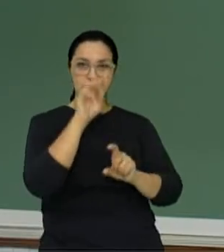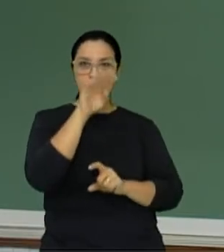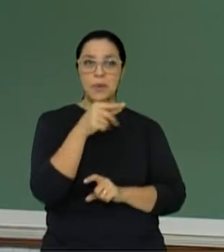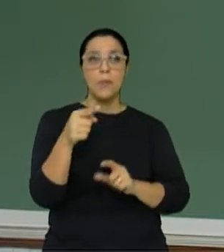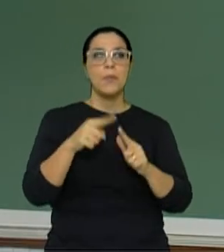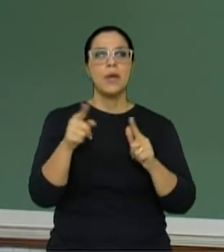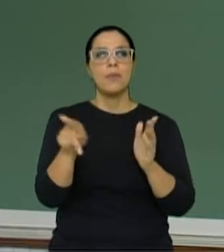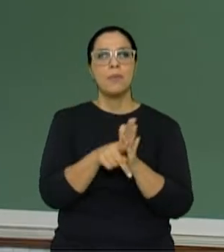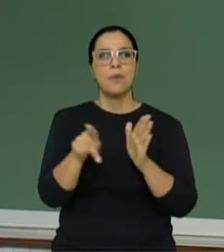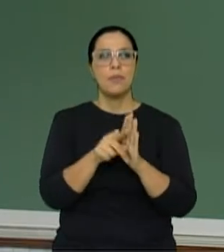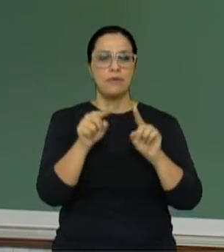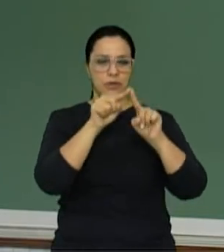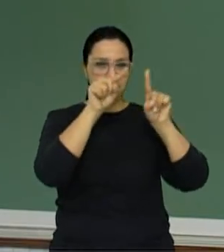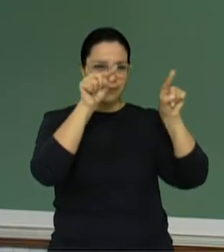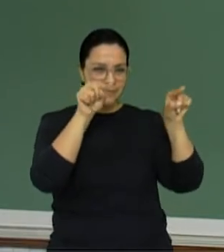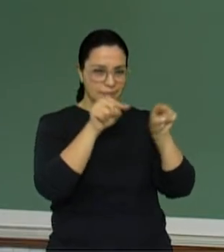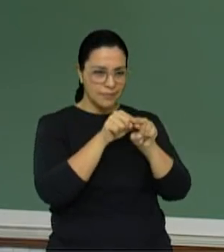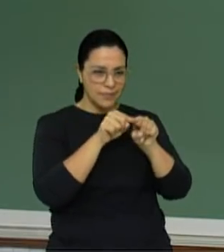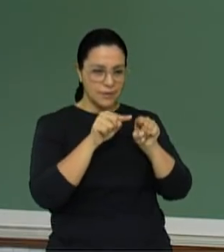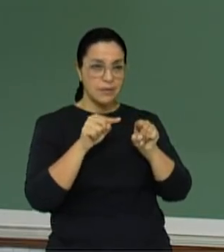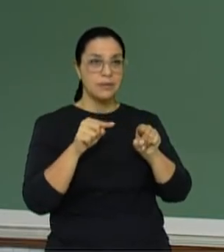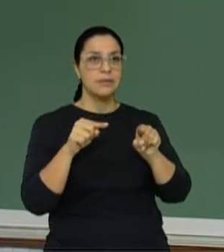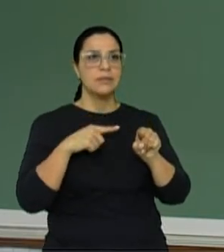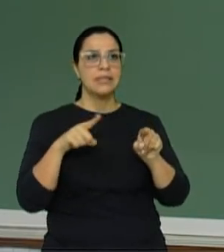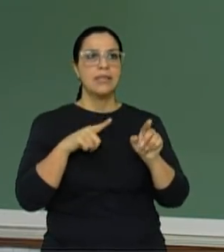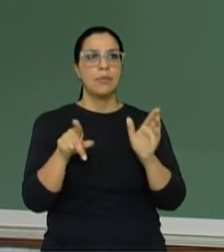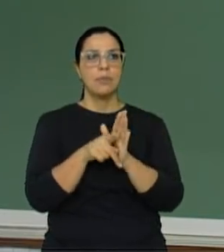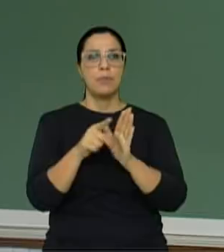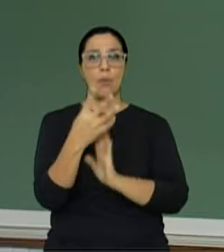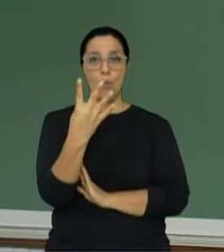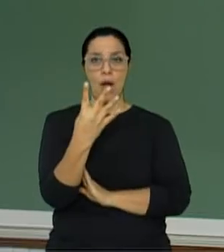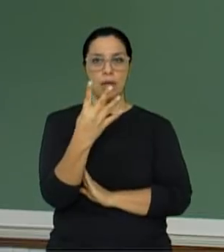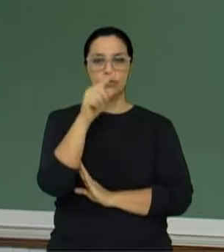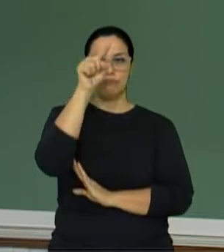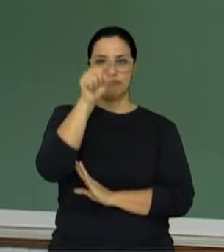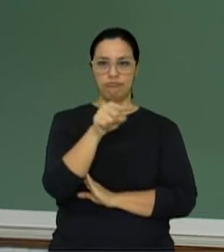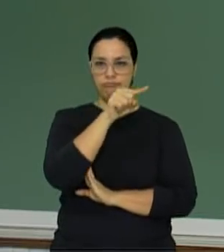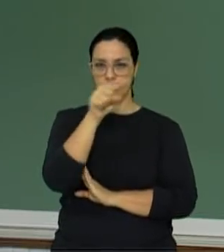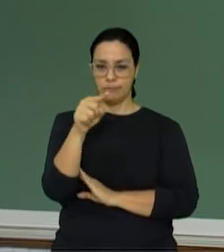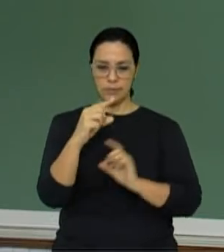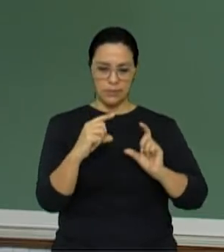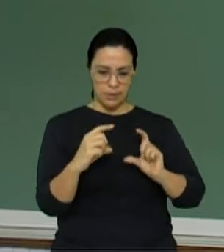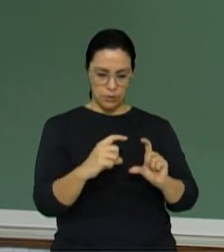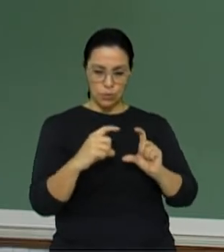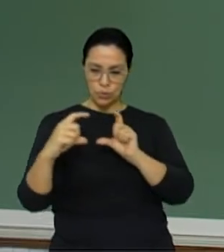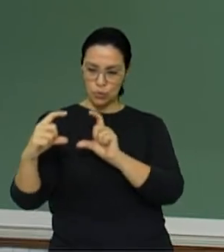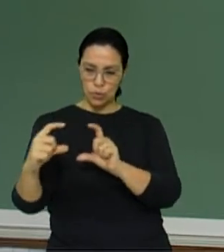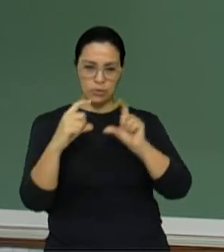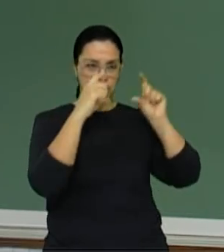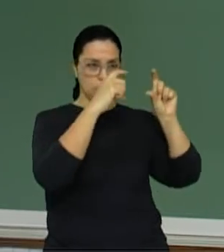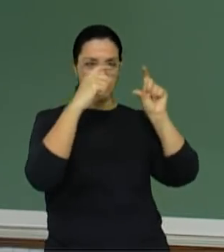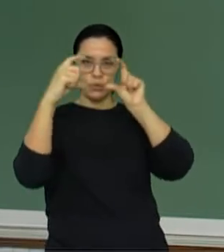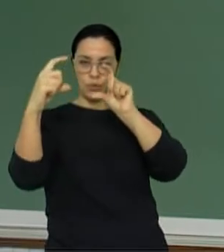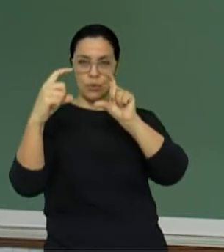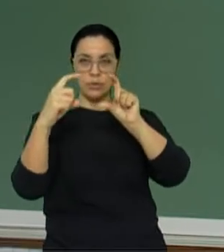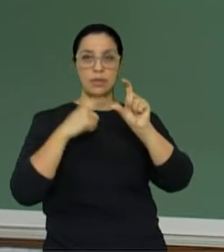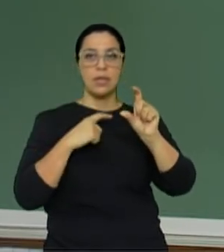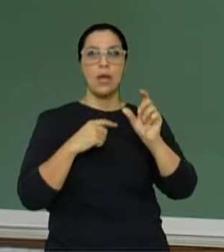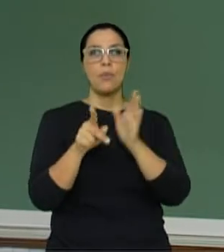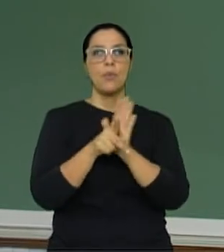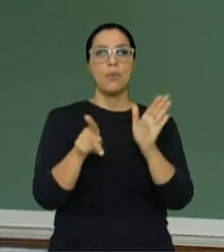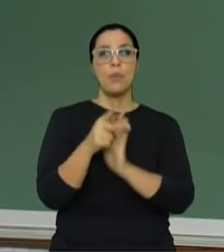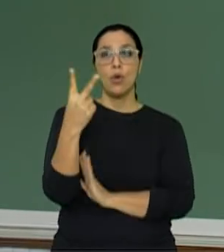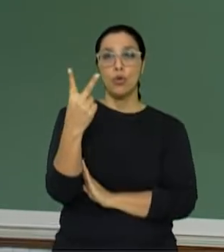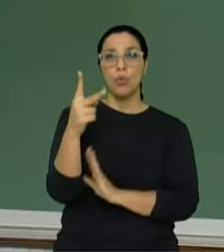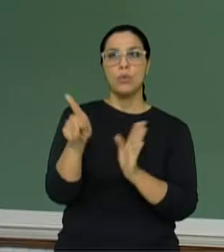quê? Porque aqui eu consigo ver que aqui eu tenho 4 partes, né? A de baixo, a de cima, a de baixo e a de cima. Só que